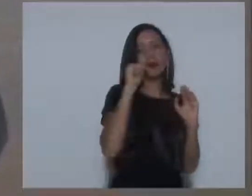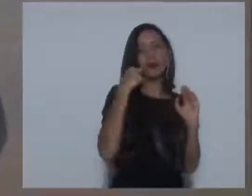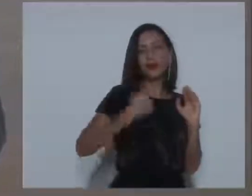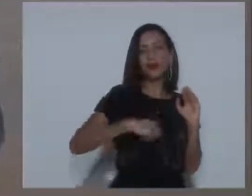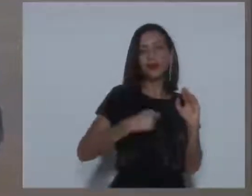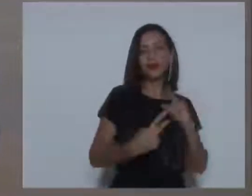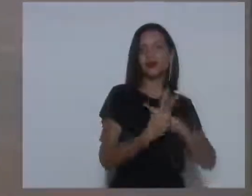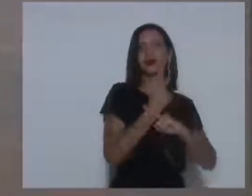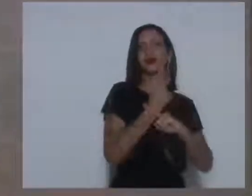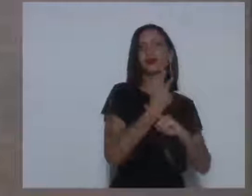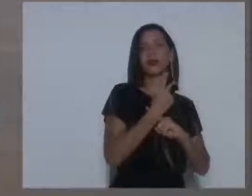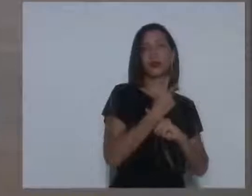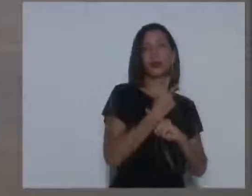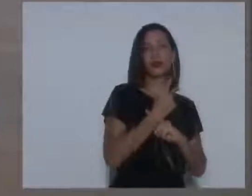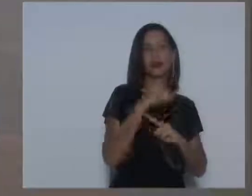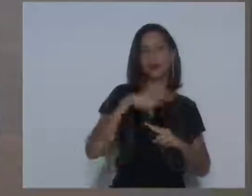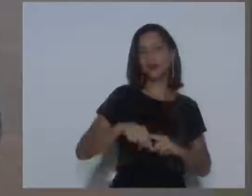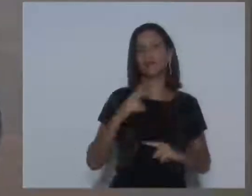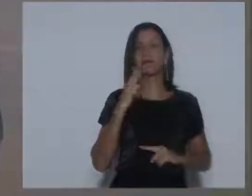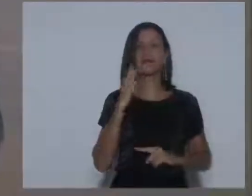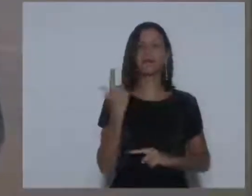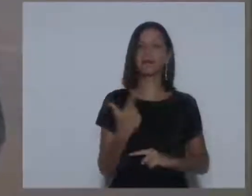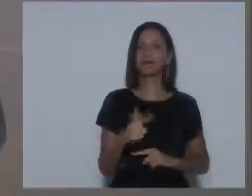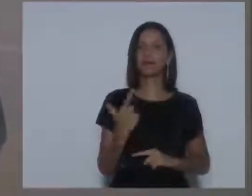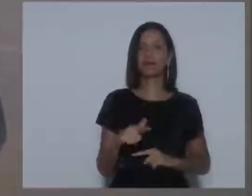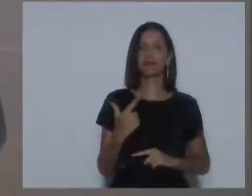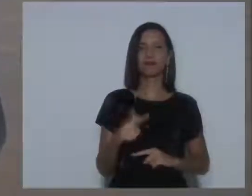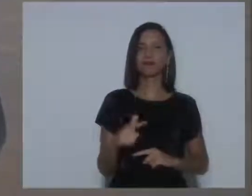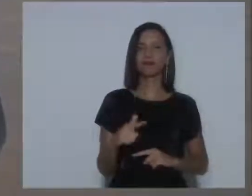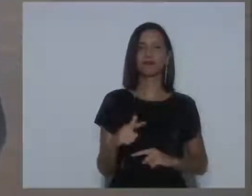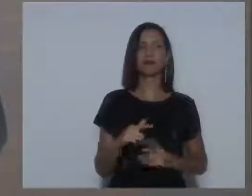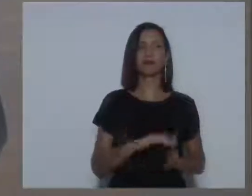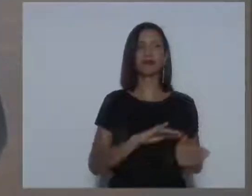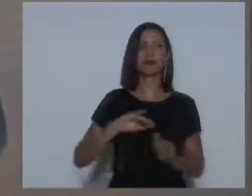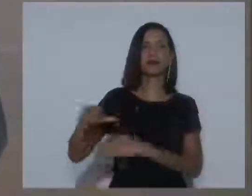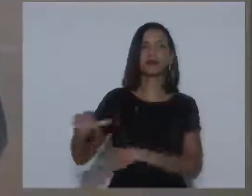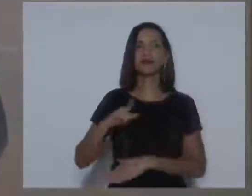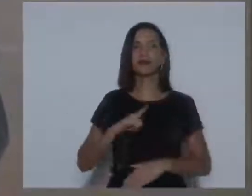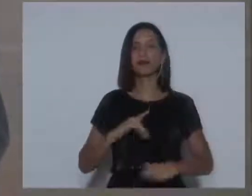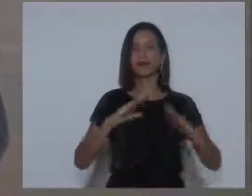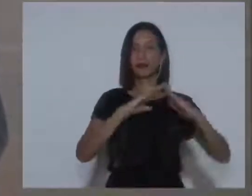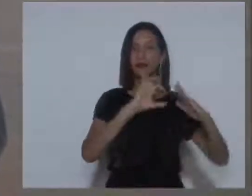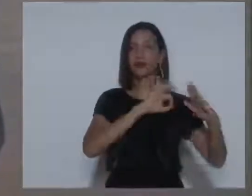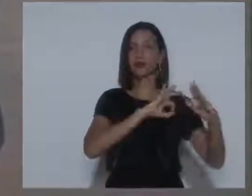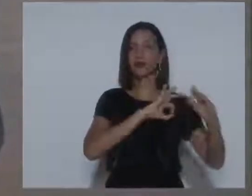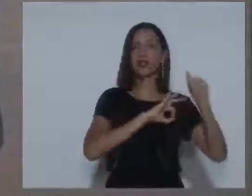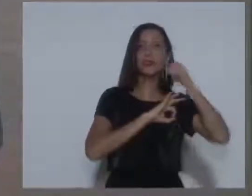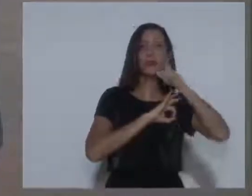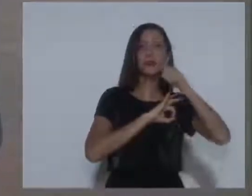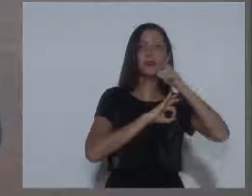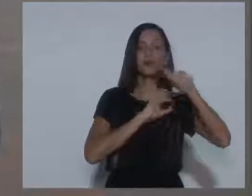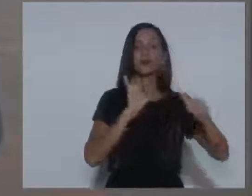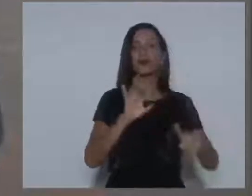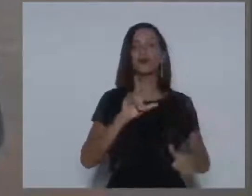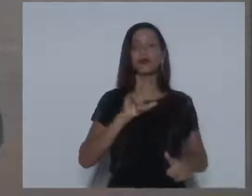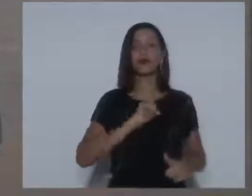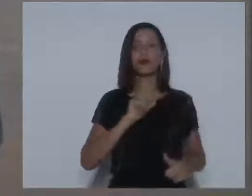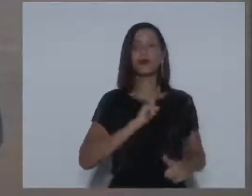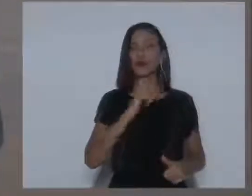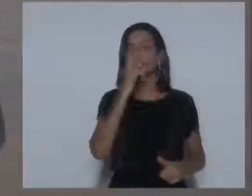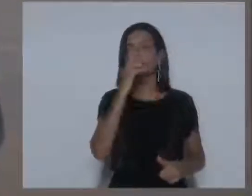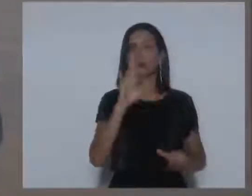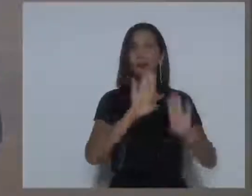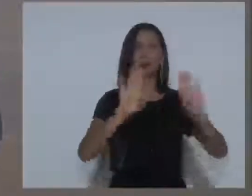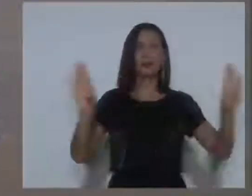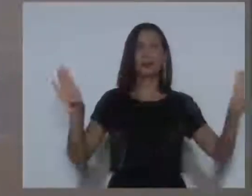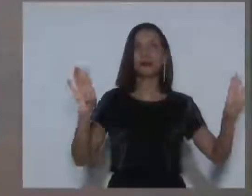medidas protetivas, e Vinhedo ainda não tem. Me refiro à delegacia da mulher, que Vinhedo só tem de fachada, só